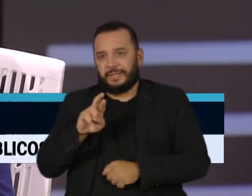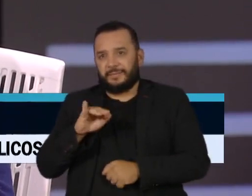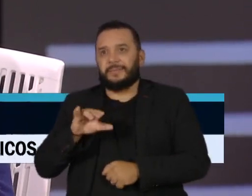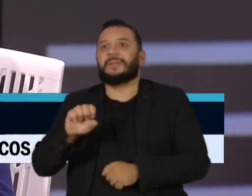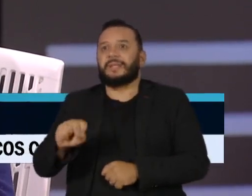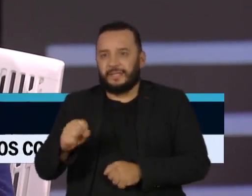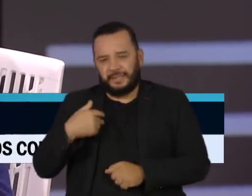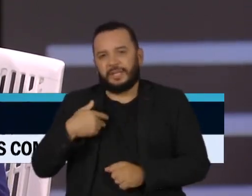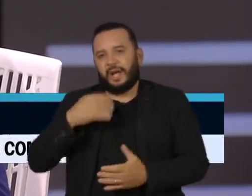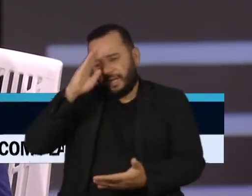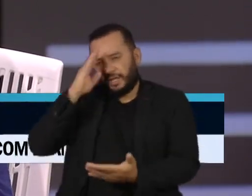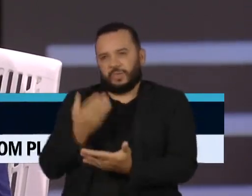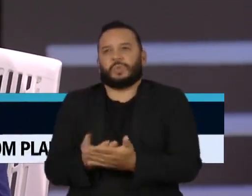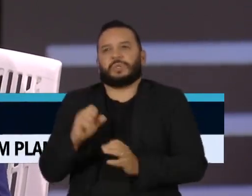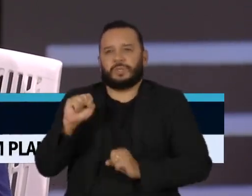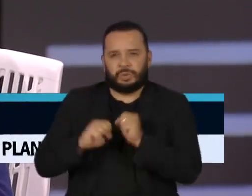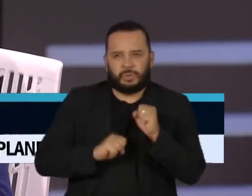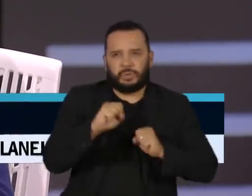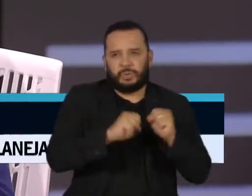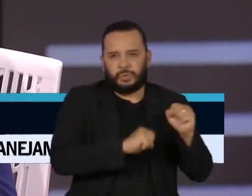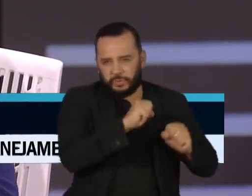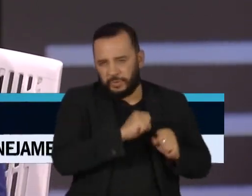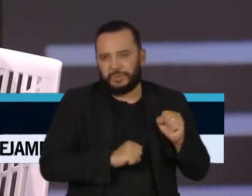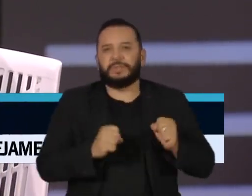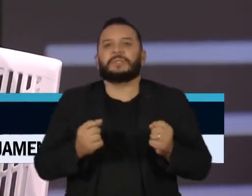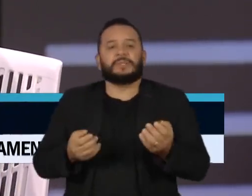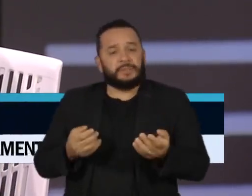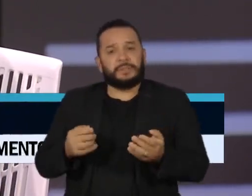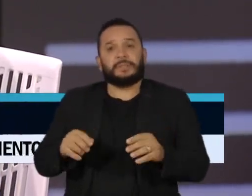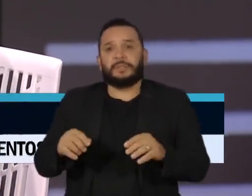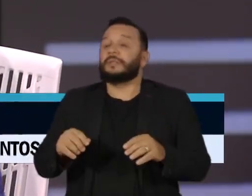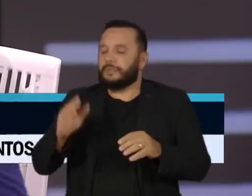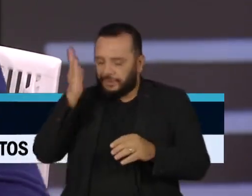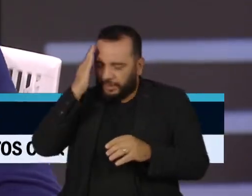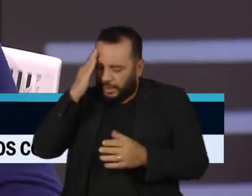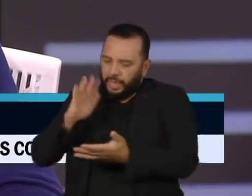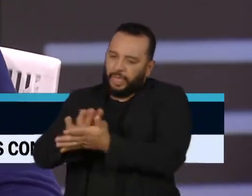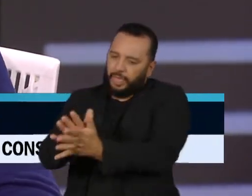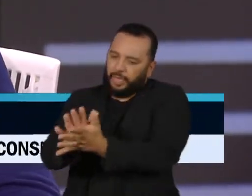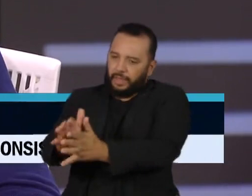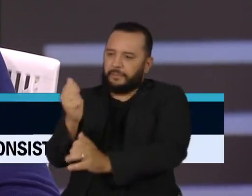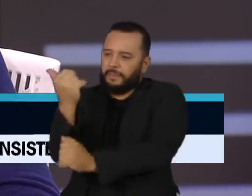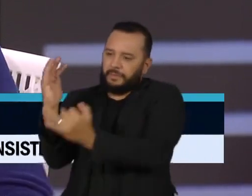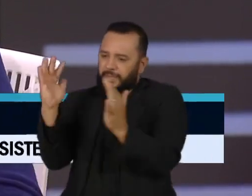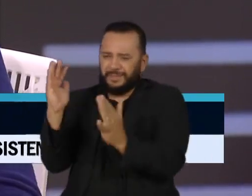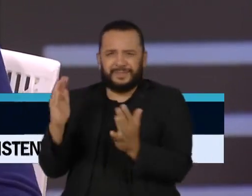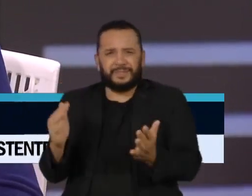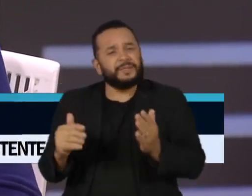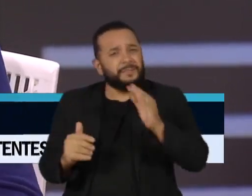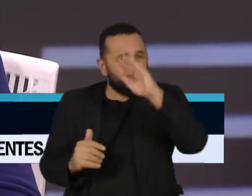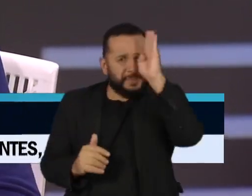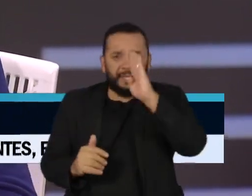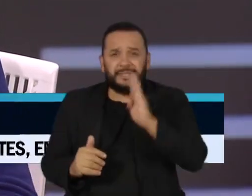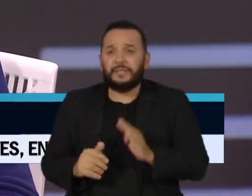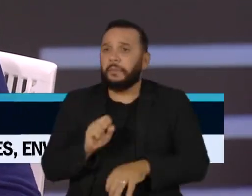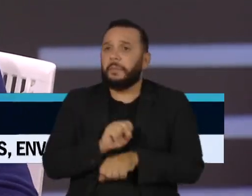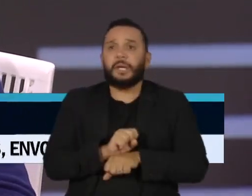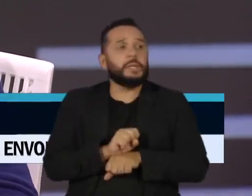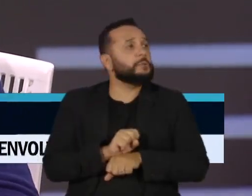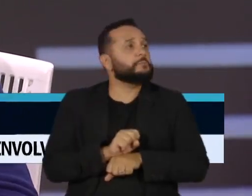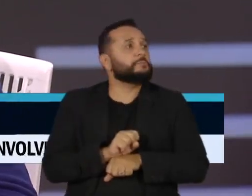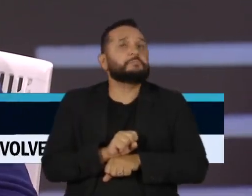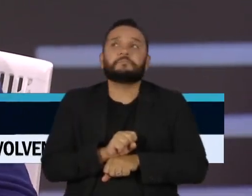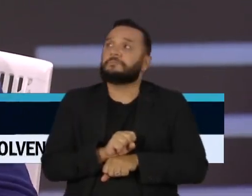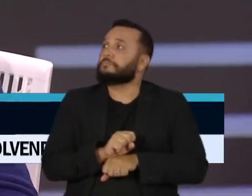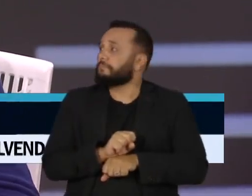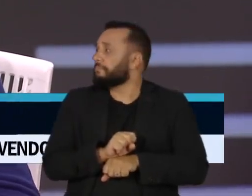numa industrialização, inclusive perversa para o meio ambiente, então, mas apostaram. O Brasil não apostou em nada, né? O Brasil ficou parado ali. Você não tem uma grande... Qual que é o